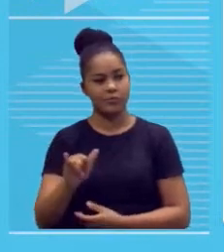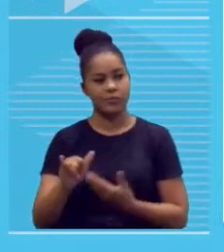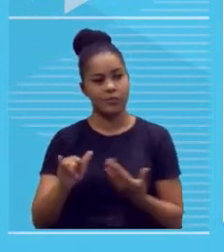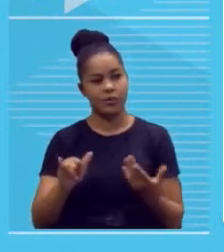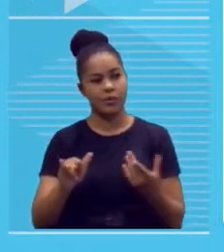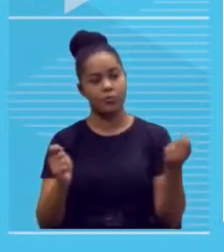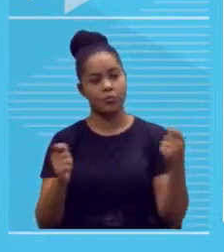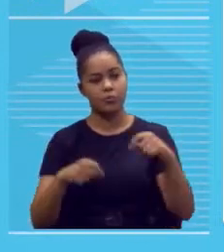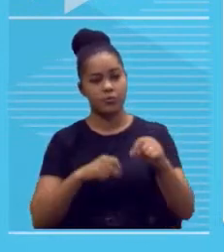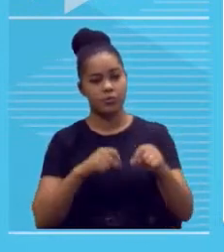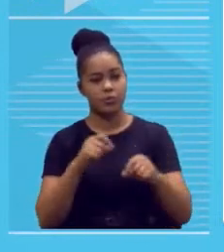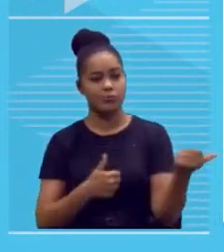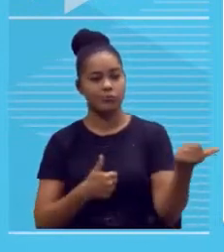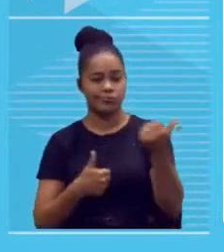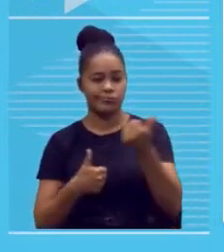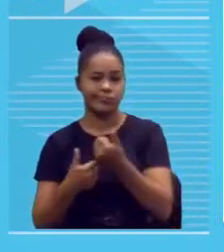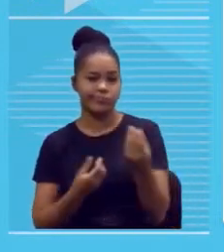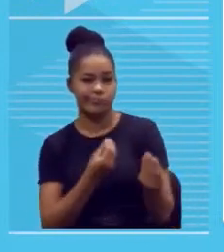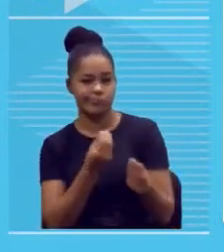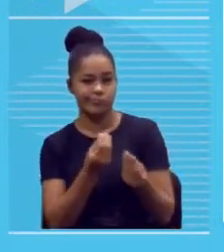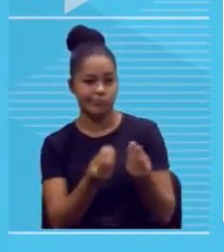grau. Se eu sei que,